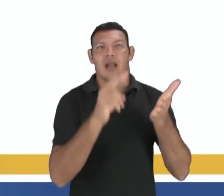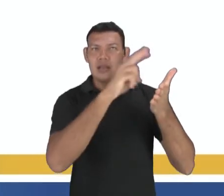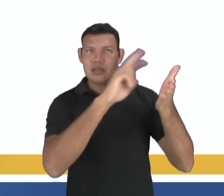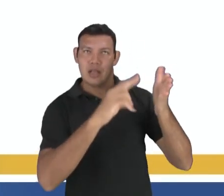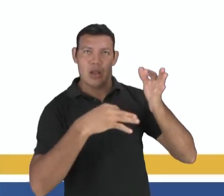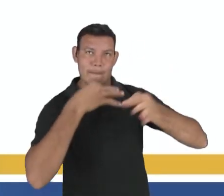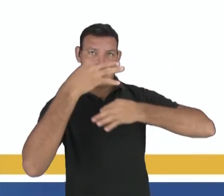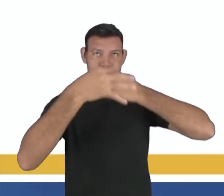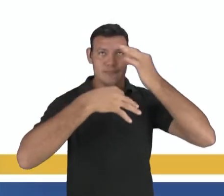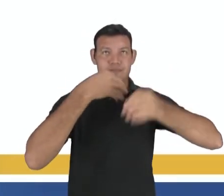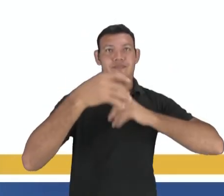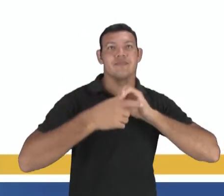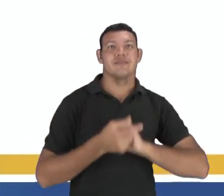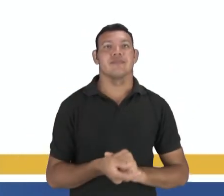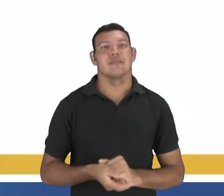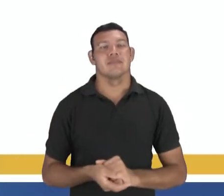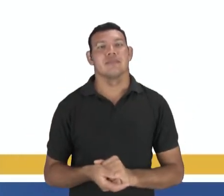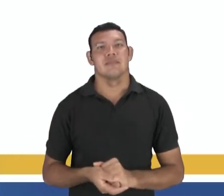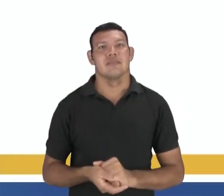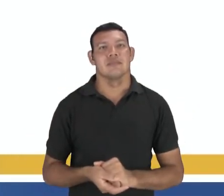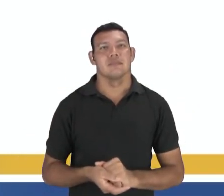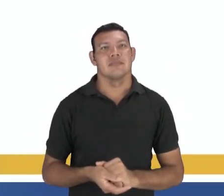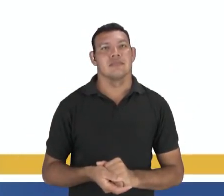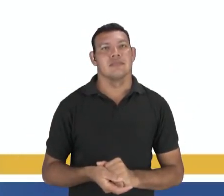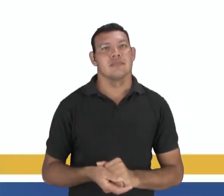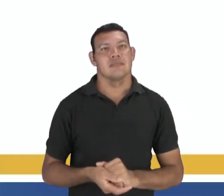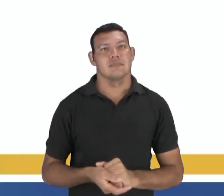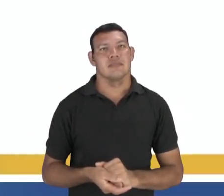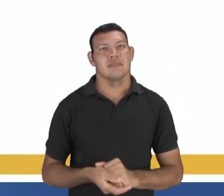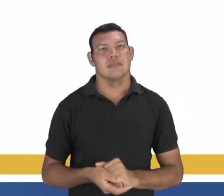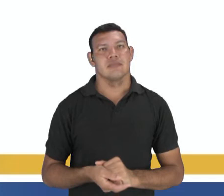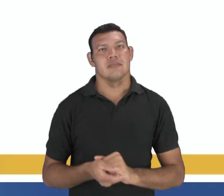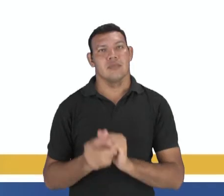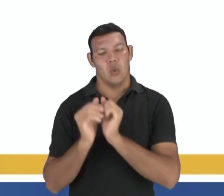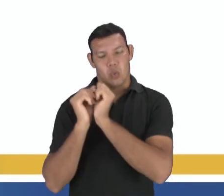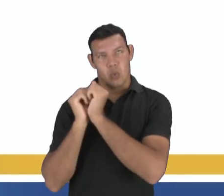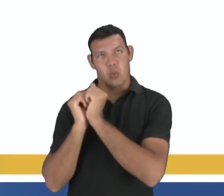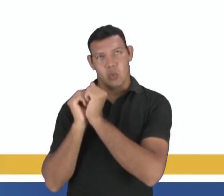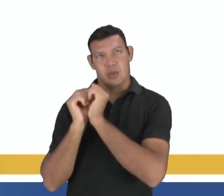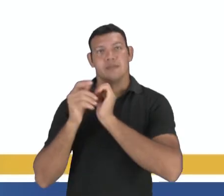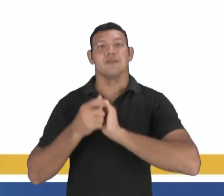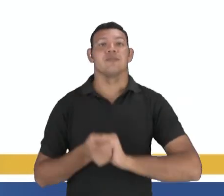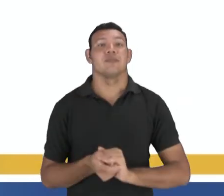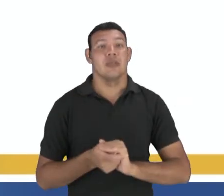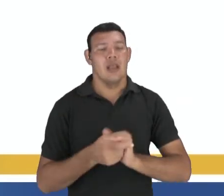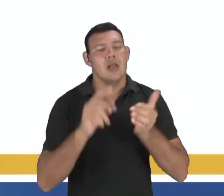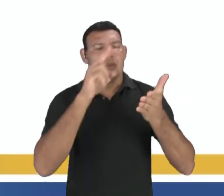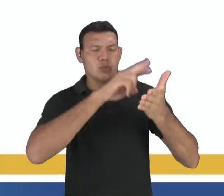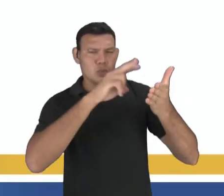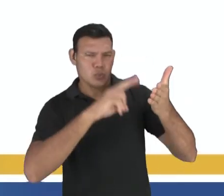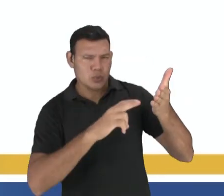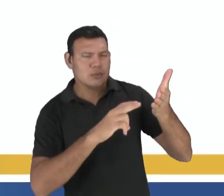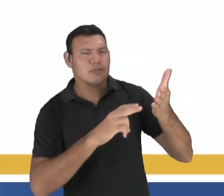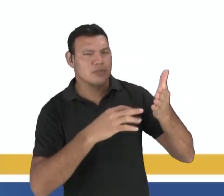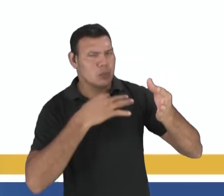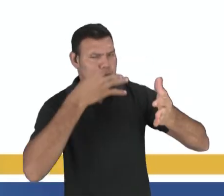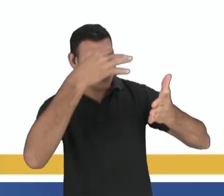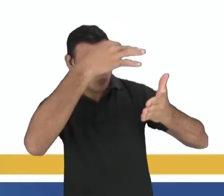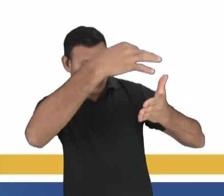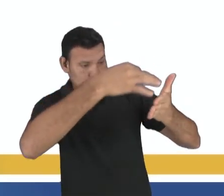você uma leitura crítica, né? Então, eu deixo para que você possa refletir, ler de